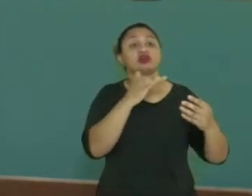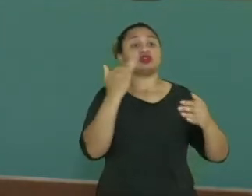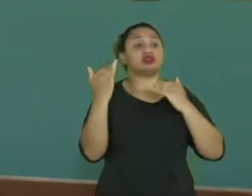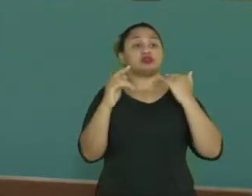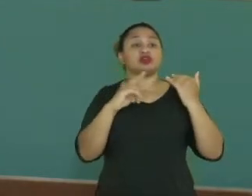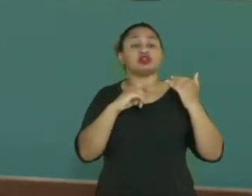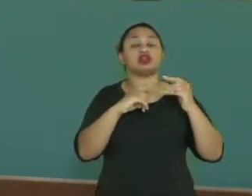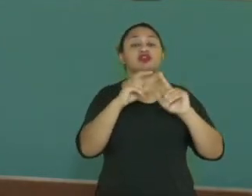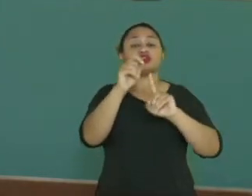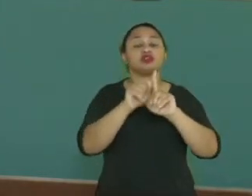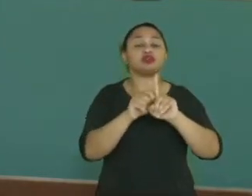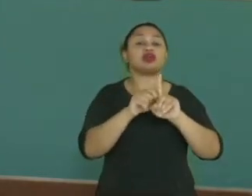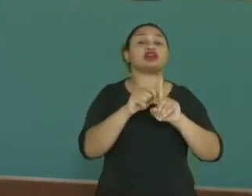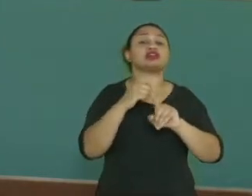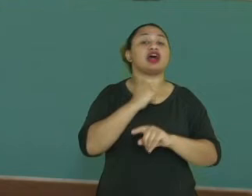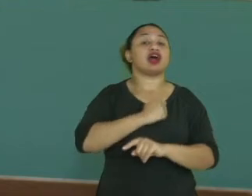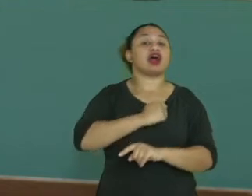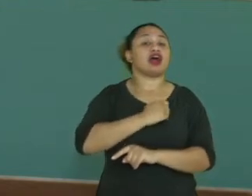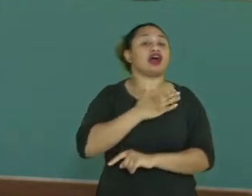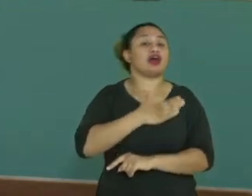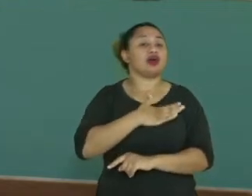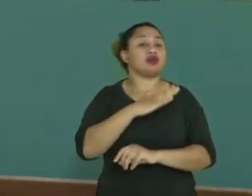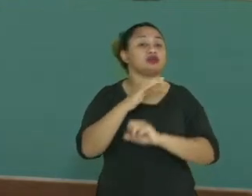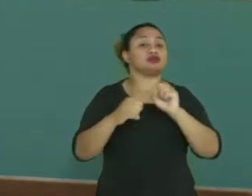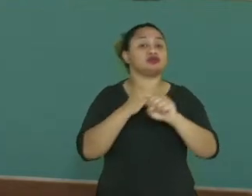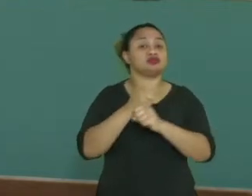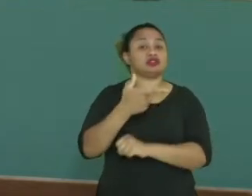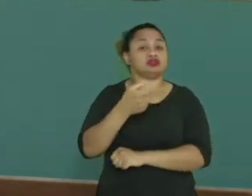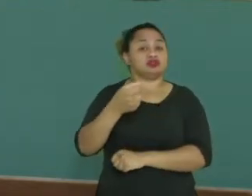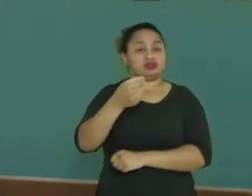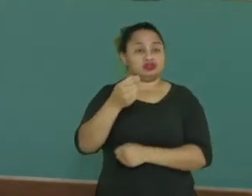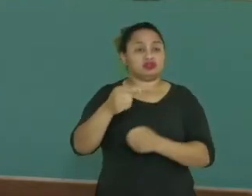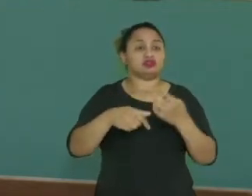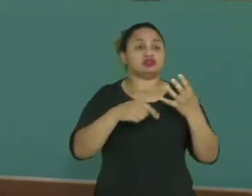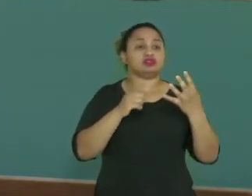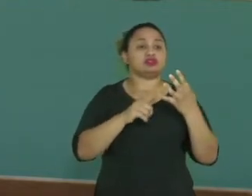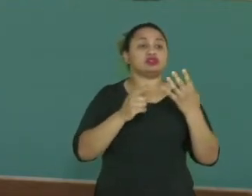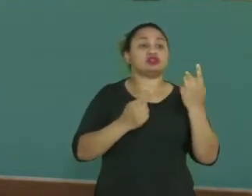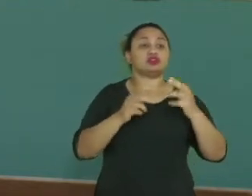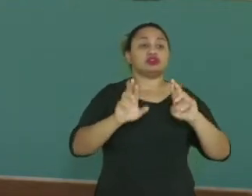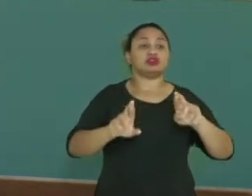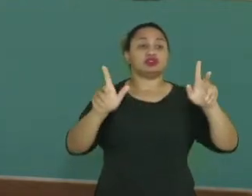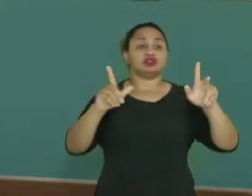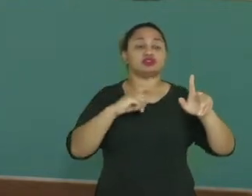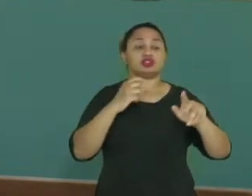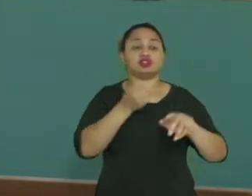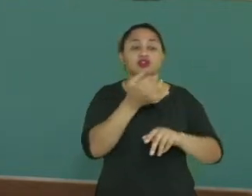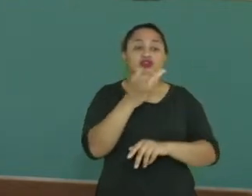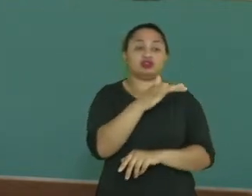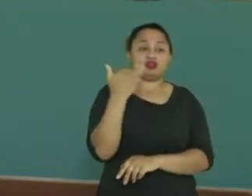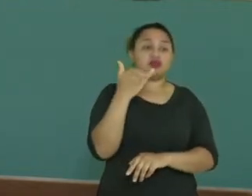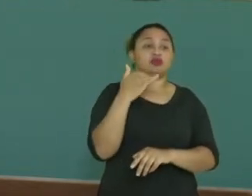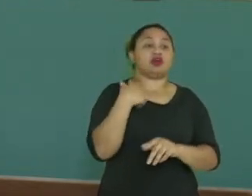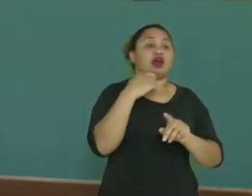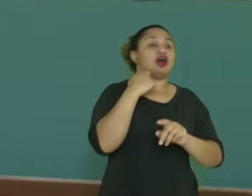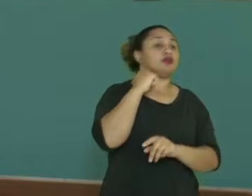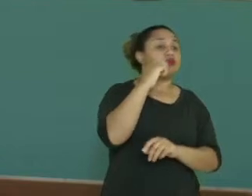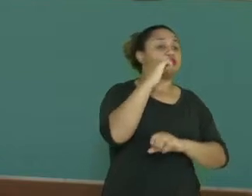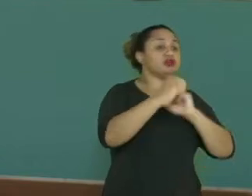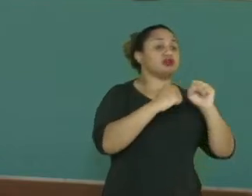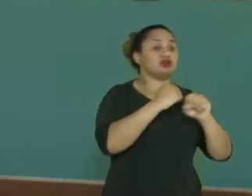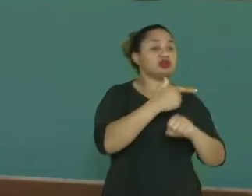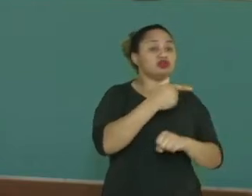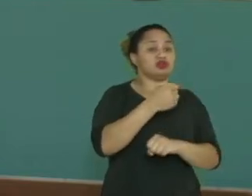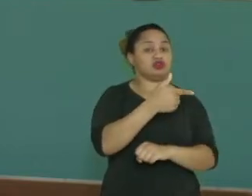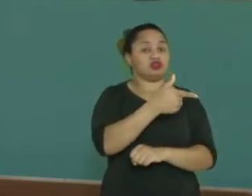em agosto de 2020? Tenta achar ali no gráfico. Qual é a diferença entre o número de mortes de abril de